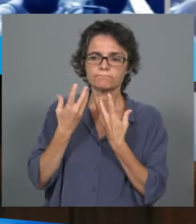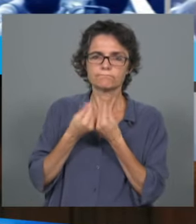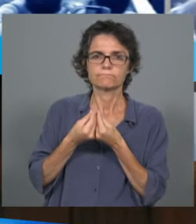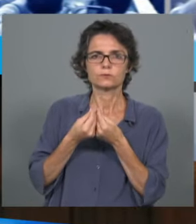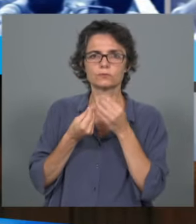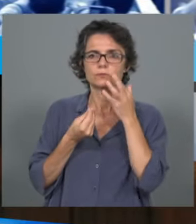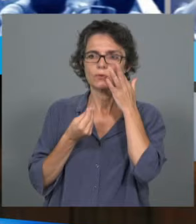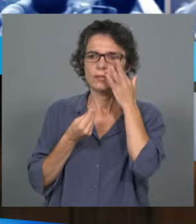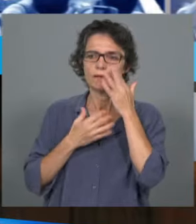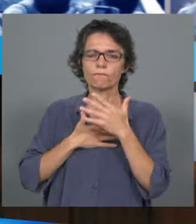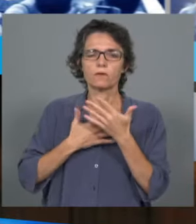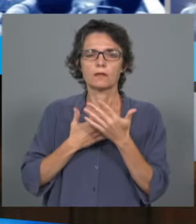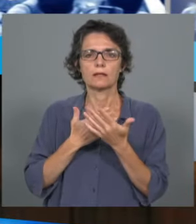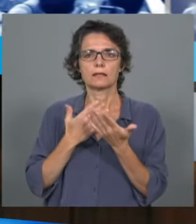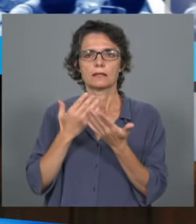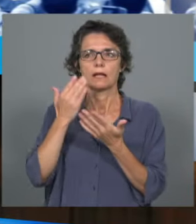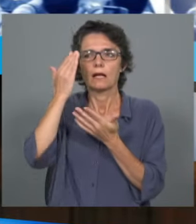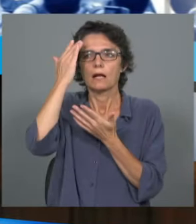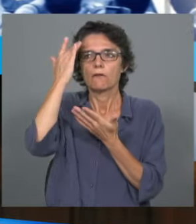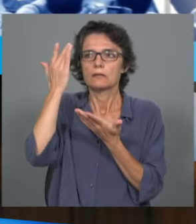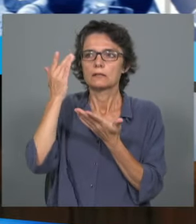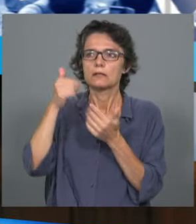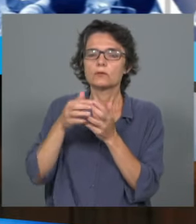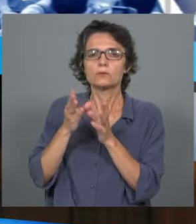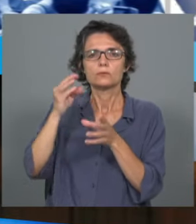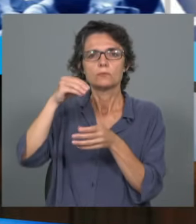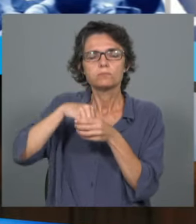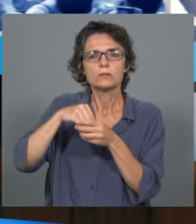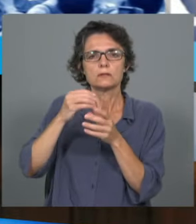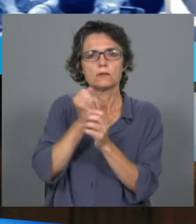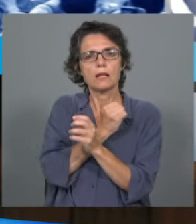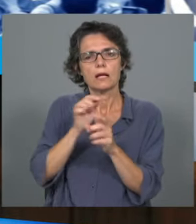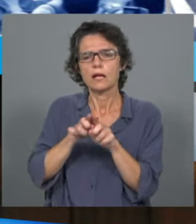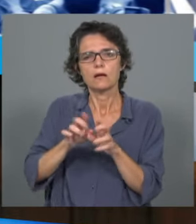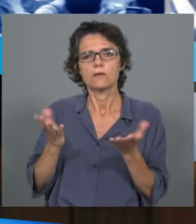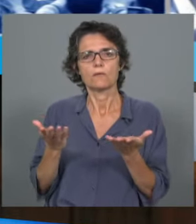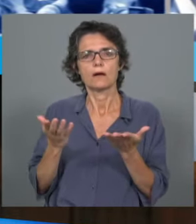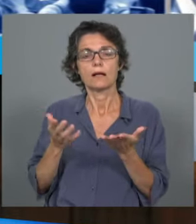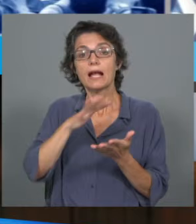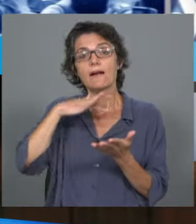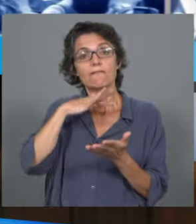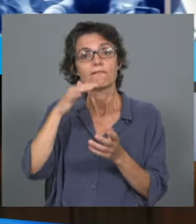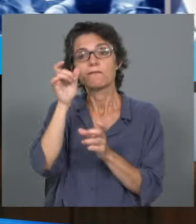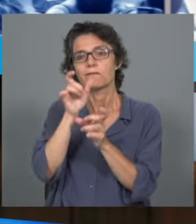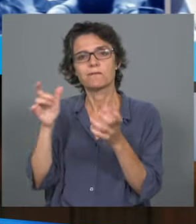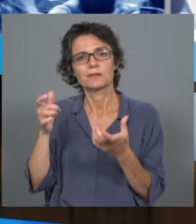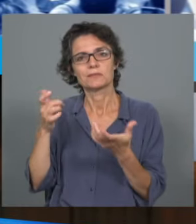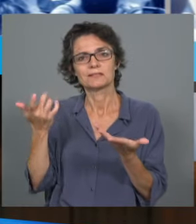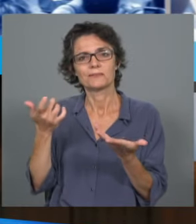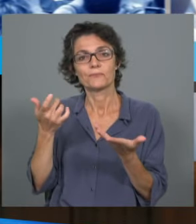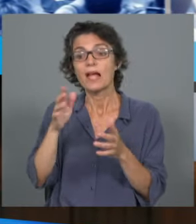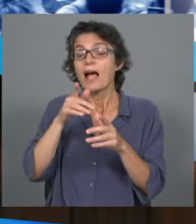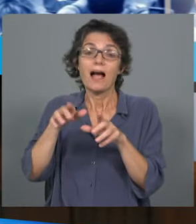de que pertencemos à mesma casa e que na mesma casa, por isso, pertencemos também à mesma família humana. E as consequências